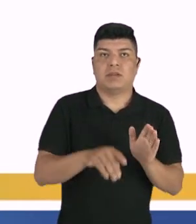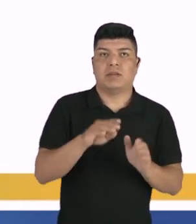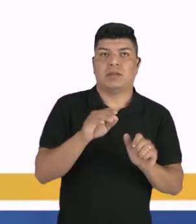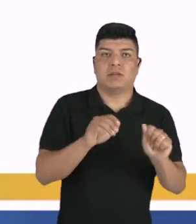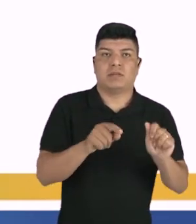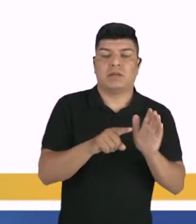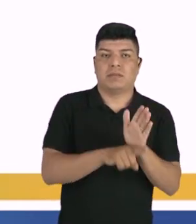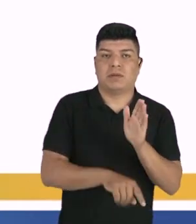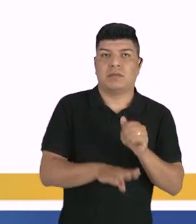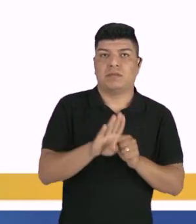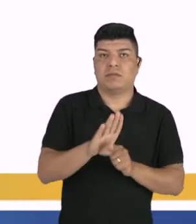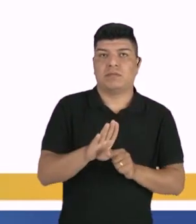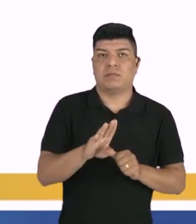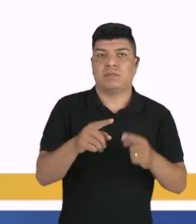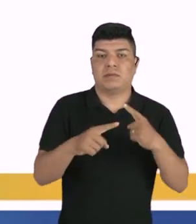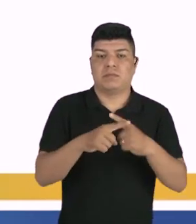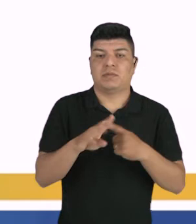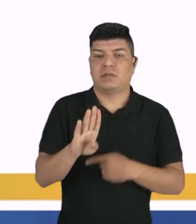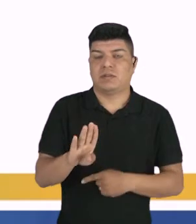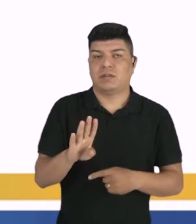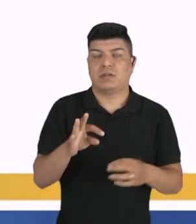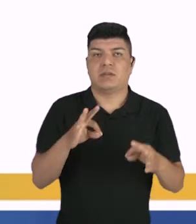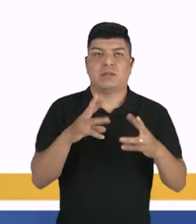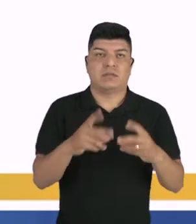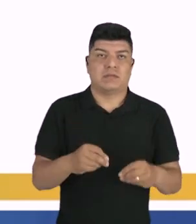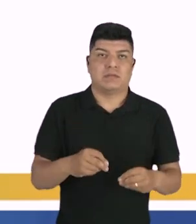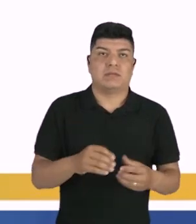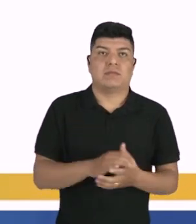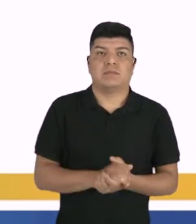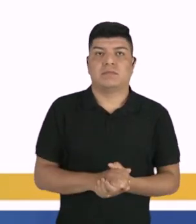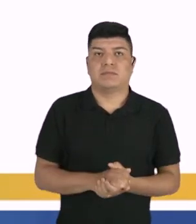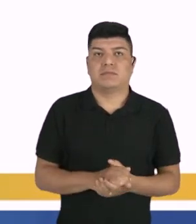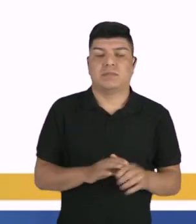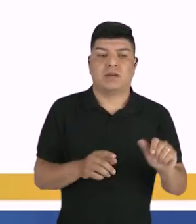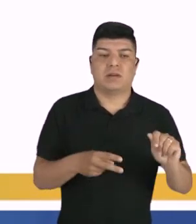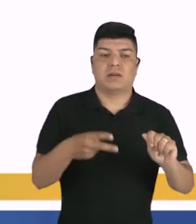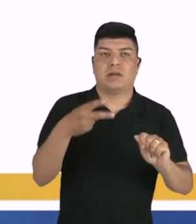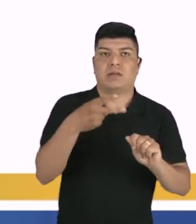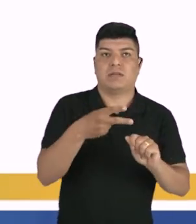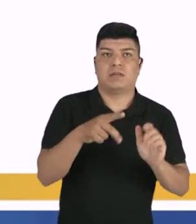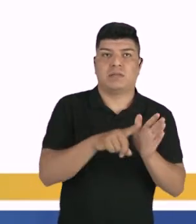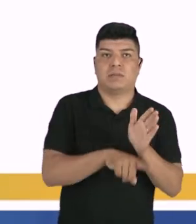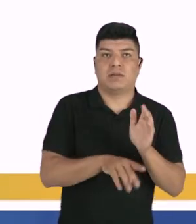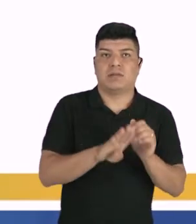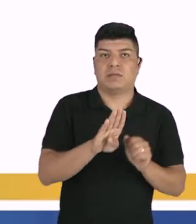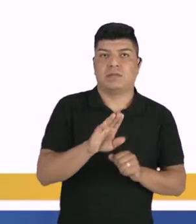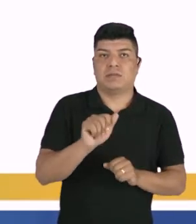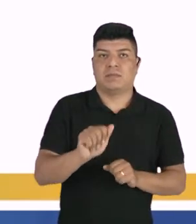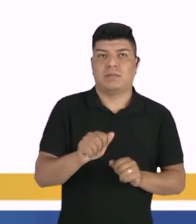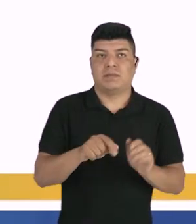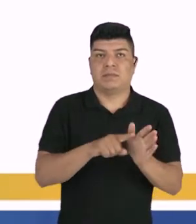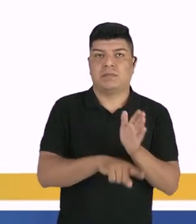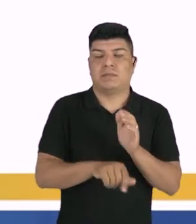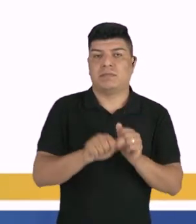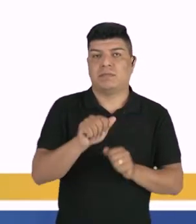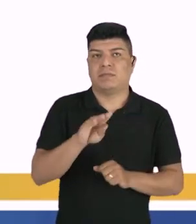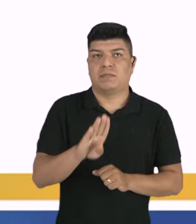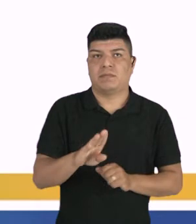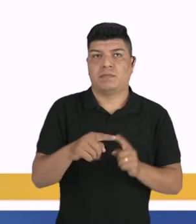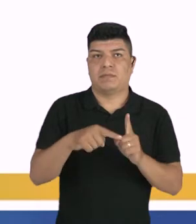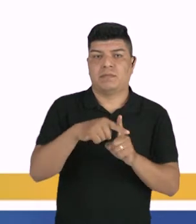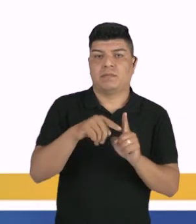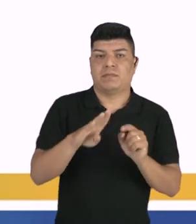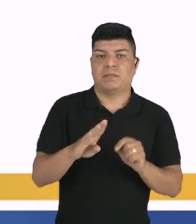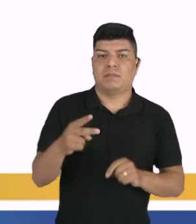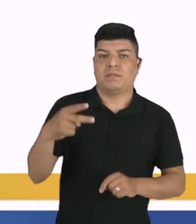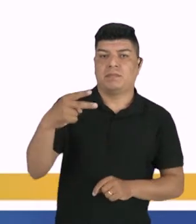B multiplicado por B. Fazendo essas continhas, você tem que A ao quadrado menos BA menos AB mais B ao quadrado,